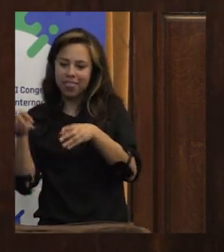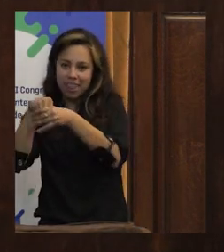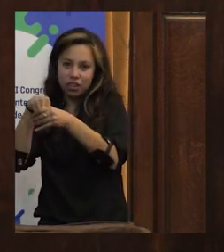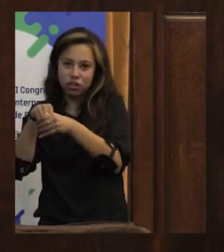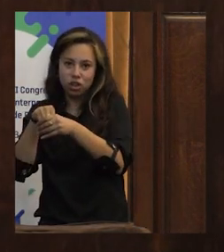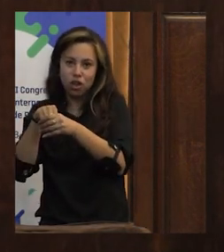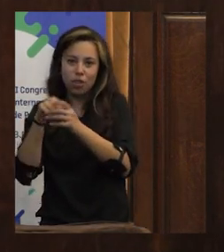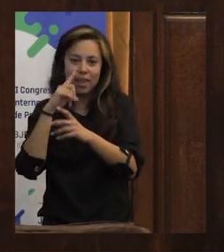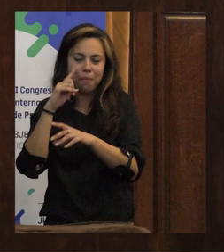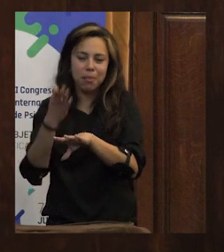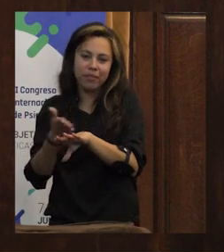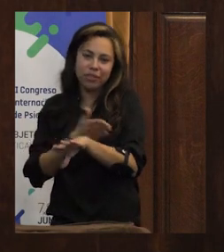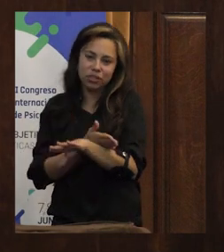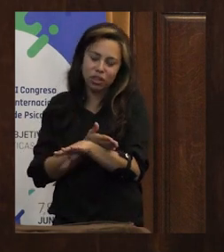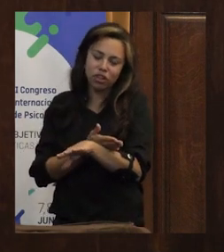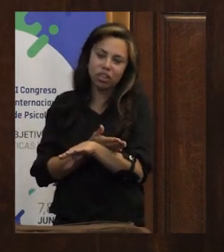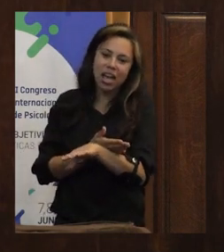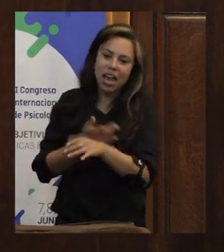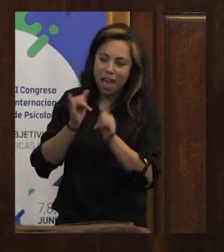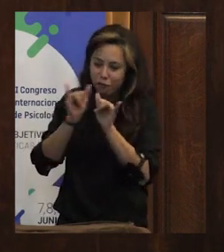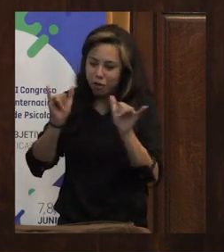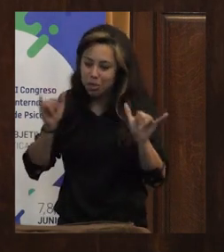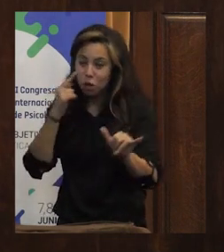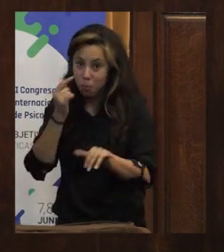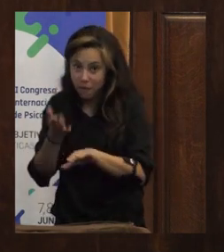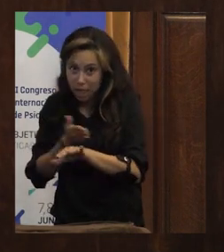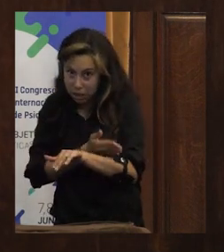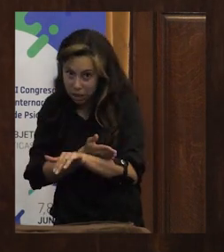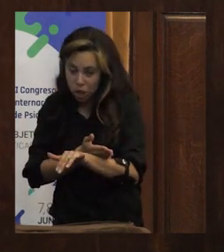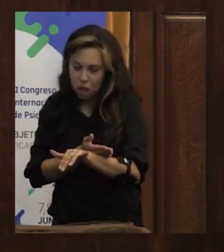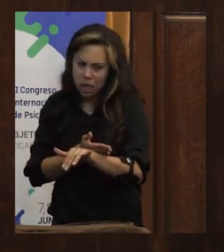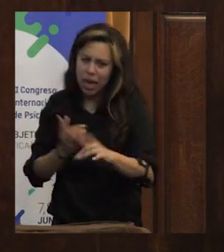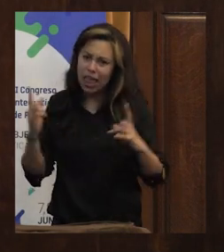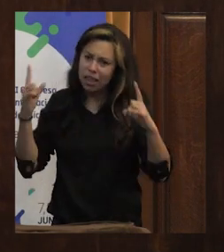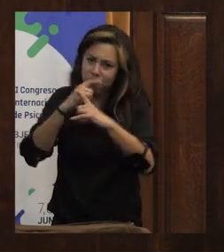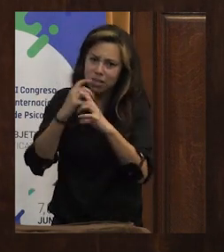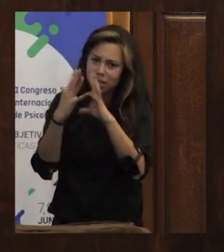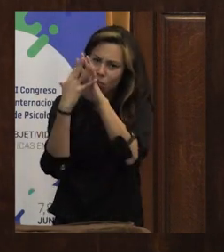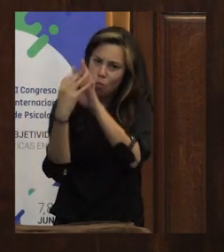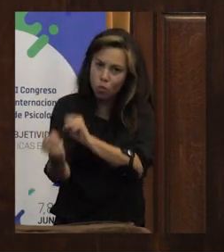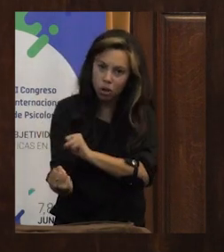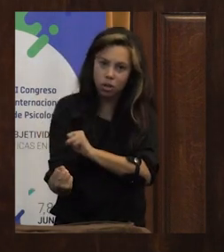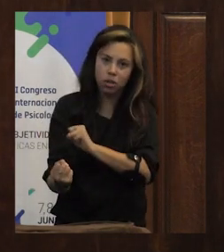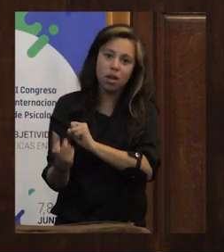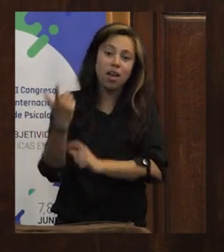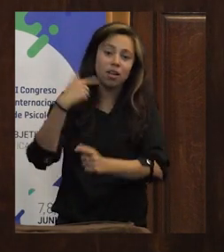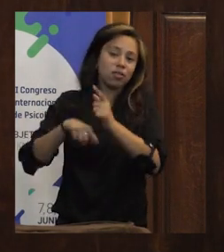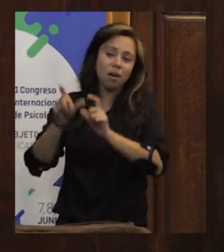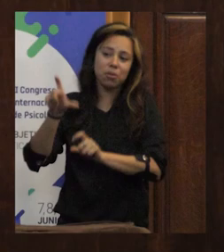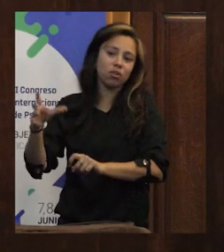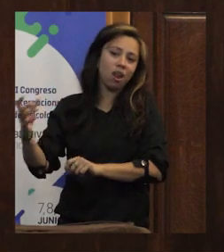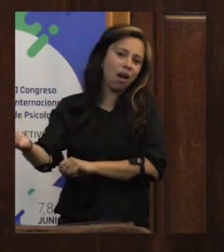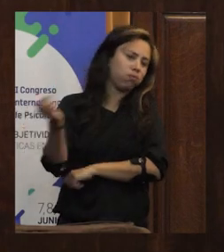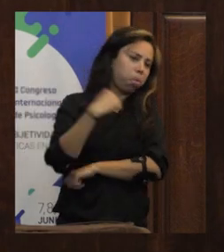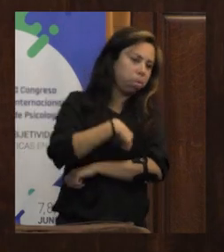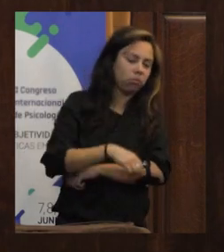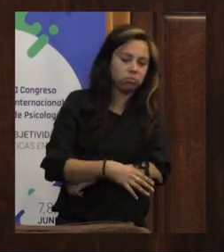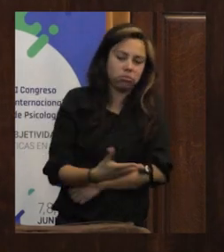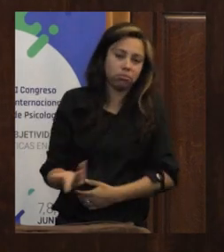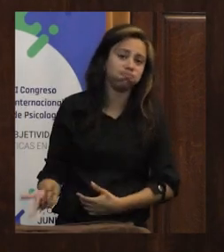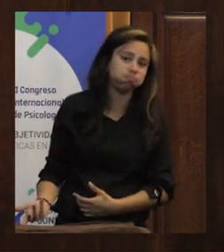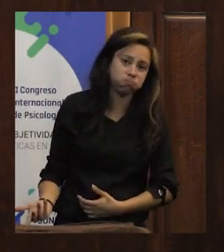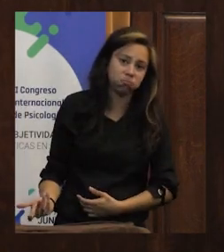tão difíceis que as pessoas optam por não fazê-lo, né? Mas, em